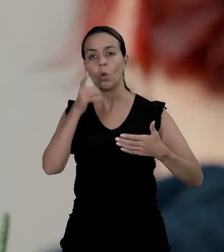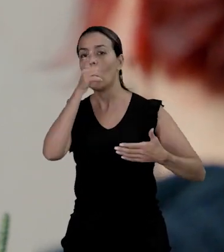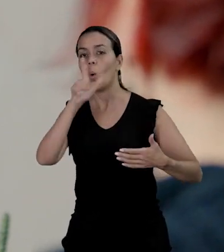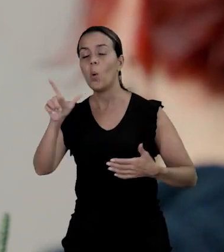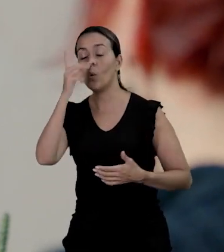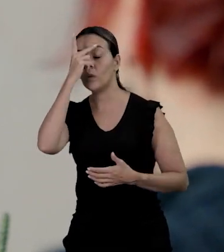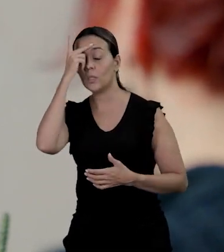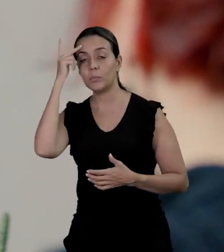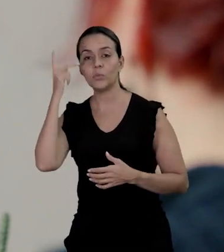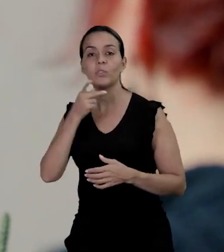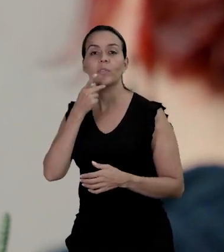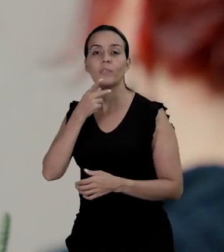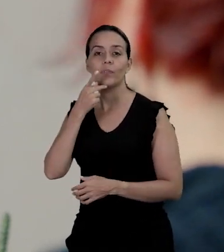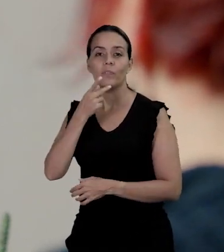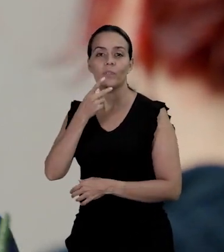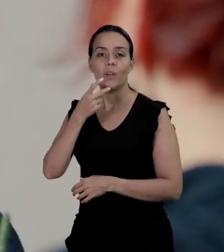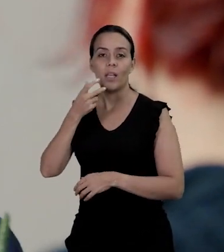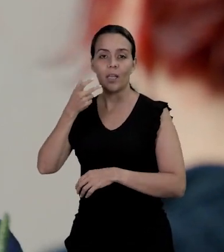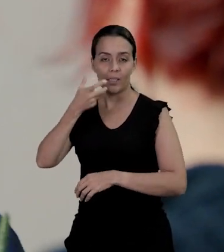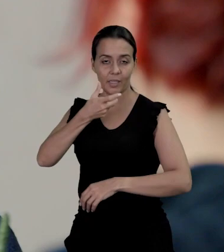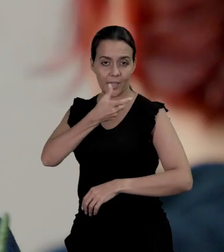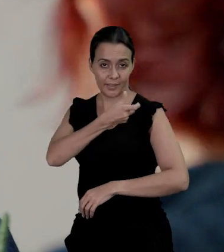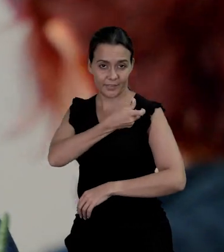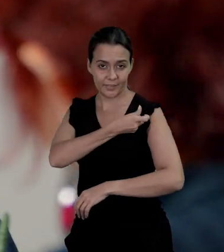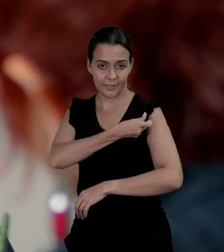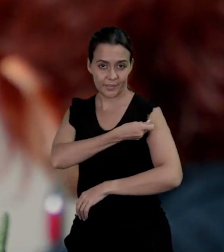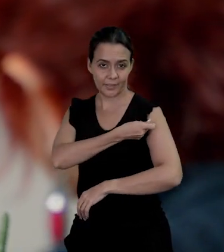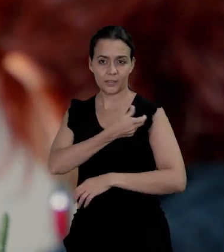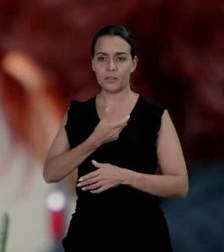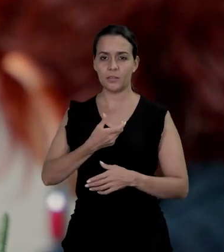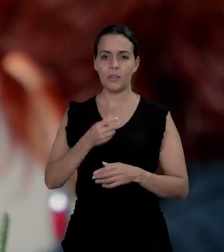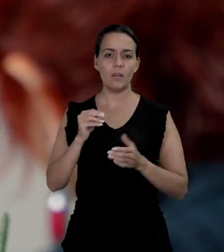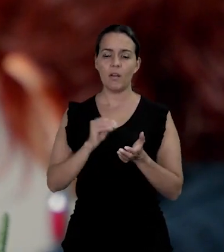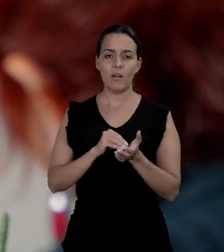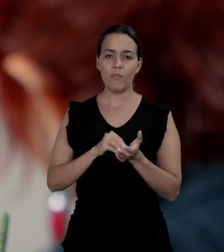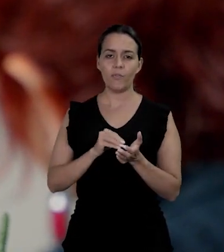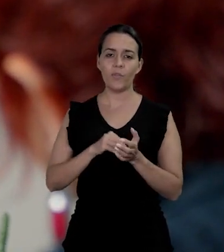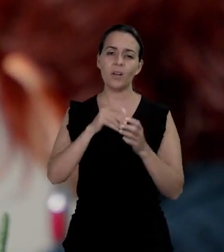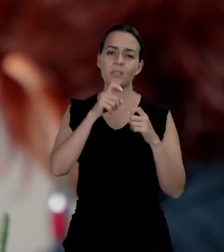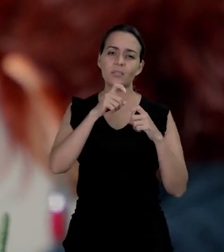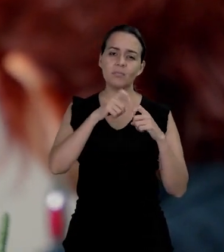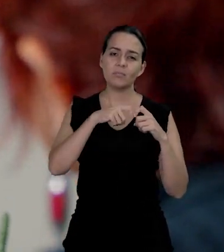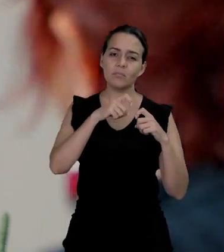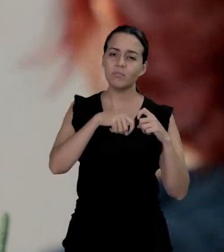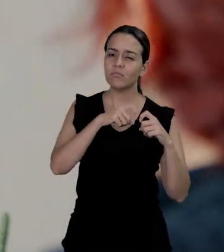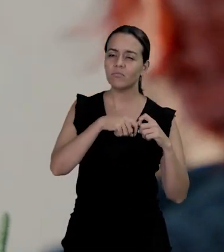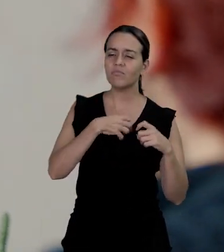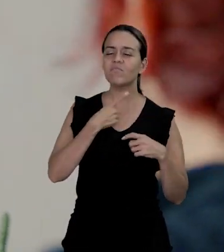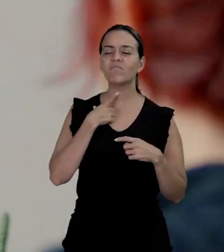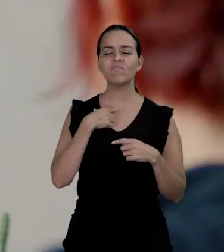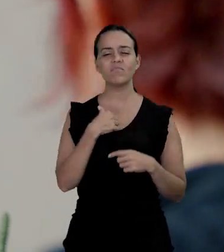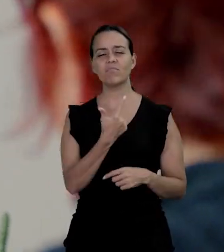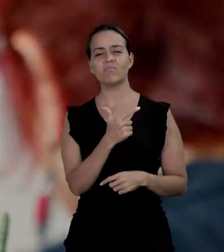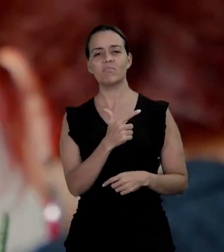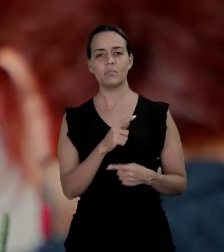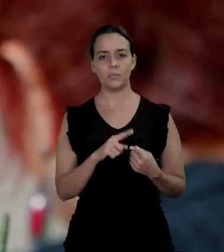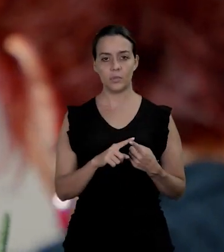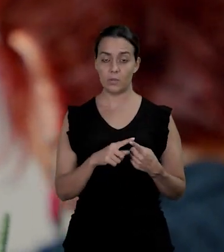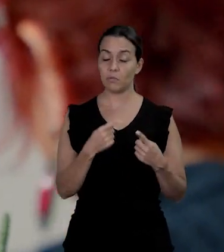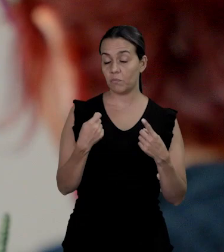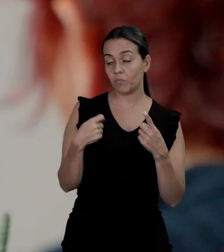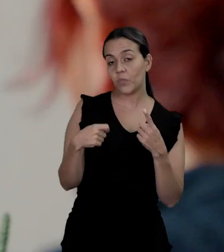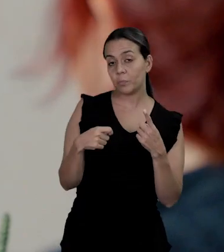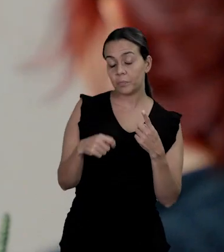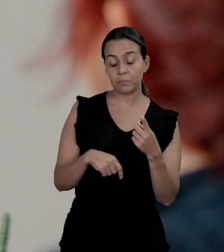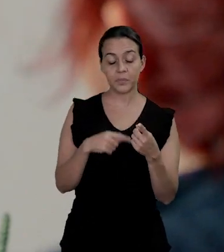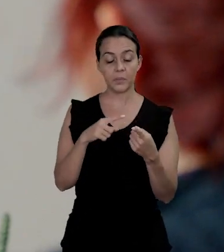falar do problema das anestesias, que são as pessoas que têm falta de desejo sexual e que devem ser tratadas por conta